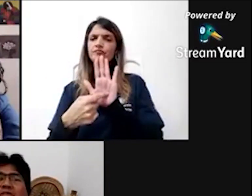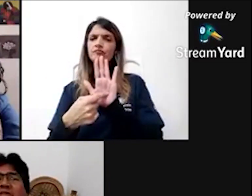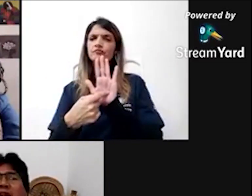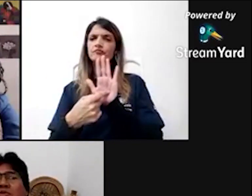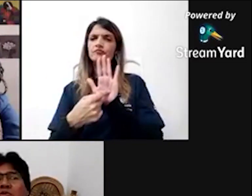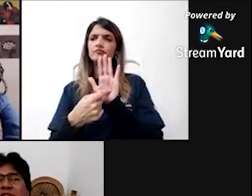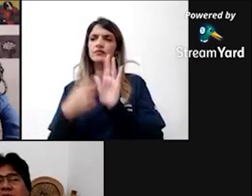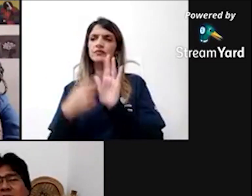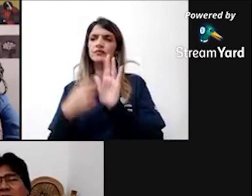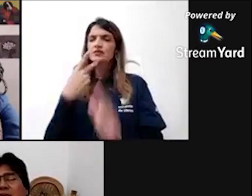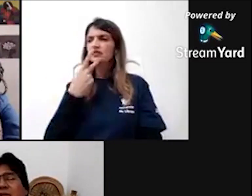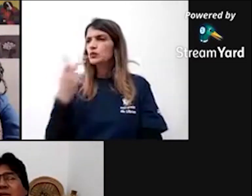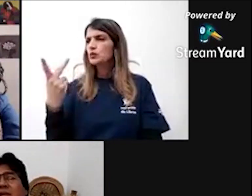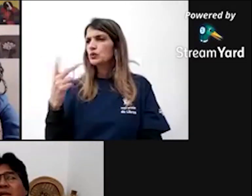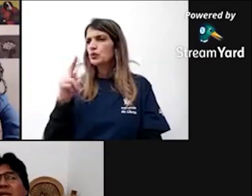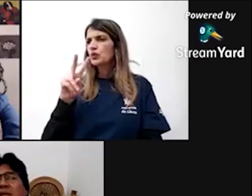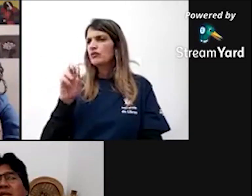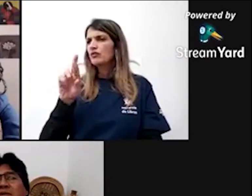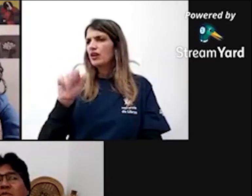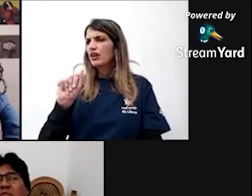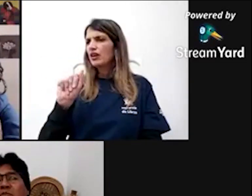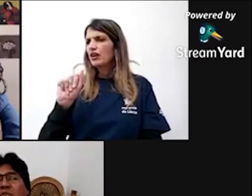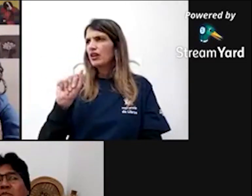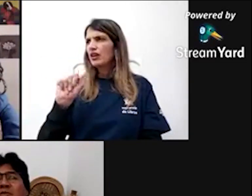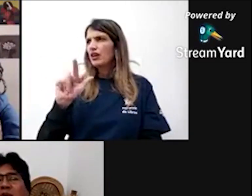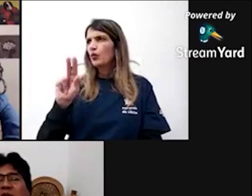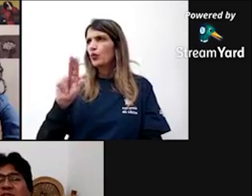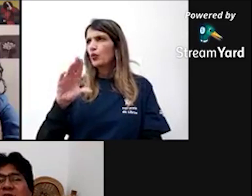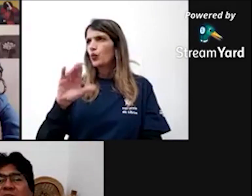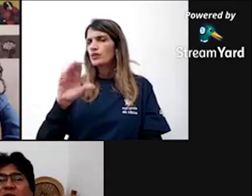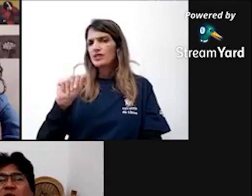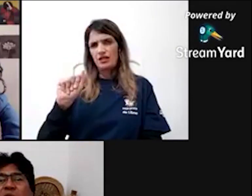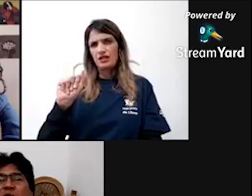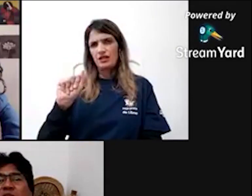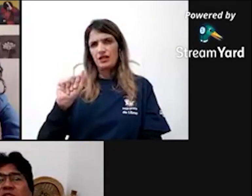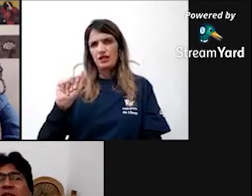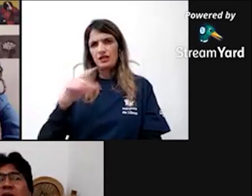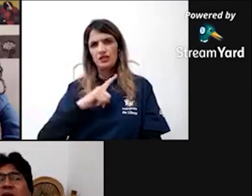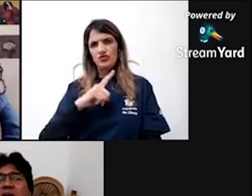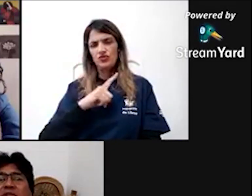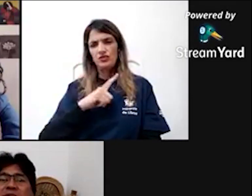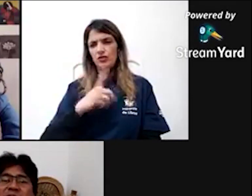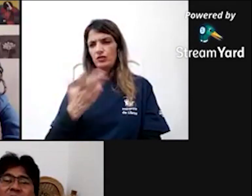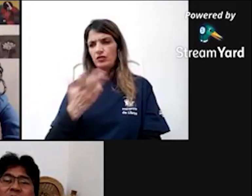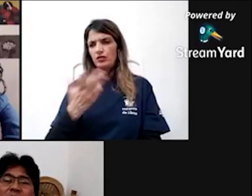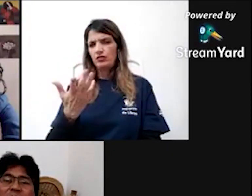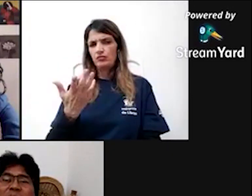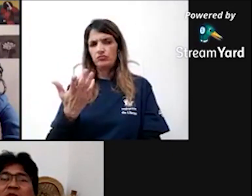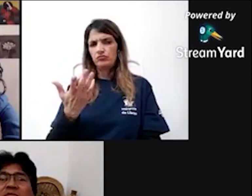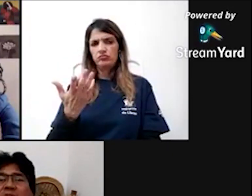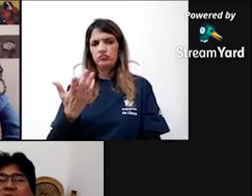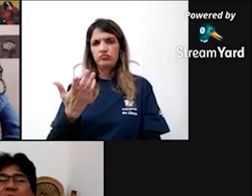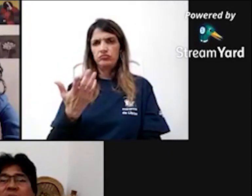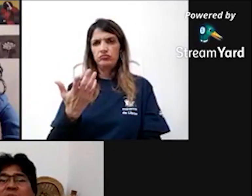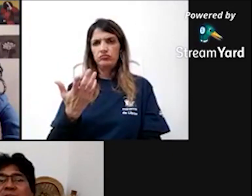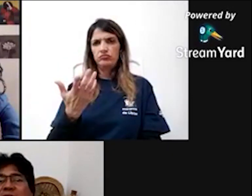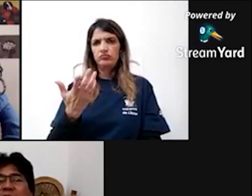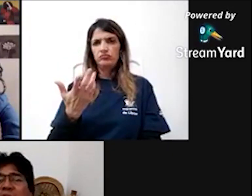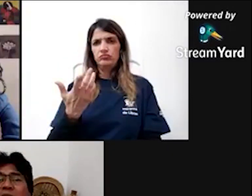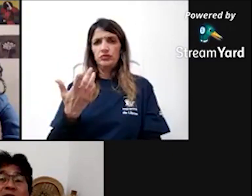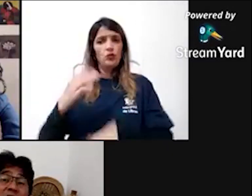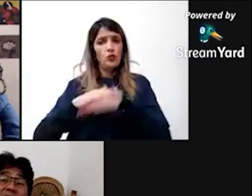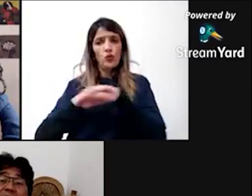com a Vera Lúcia, que ocupava o cargo que a Jussara ocupa hoje, e tivemos essa primeira conversa para preparar